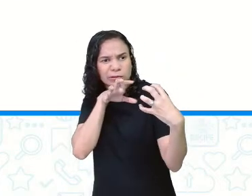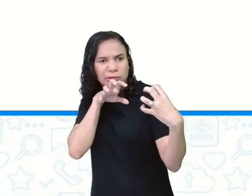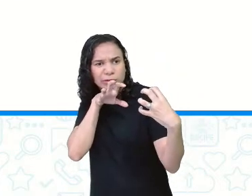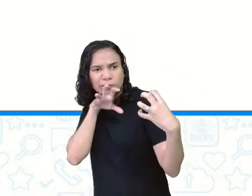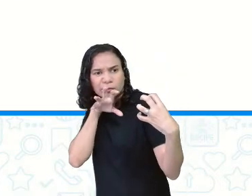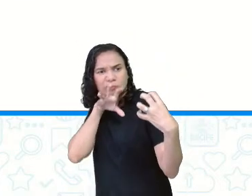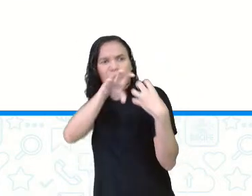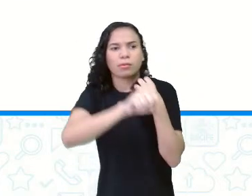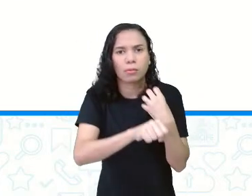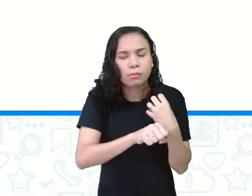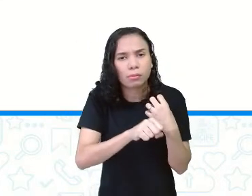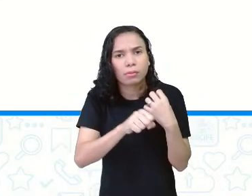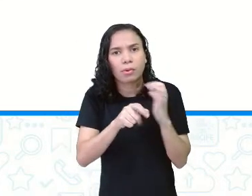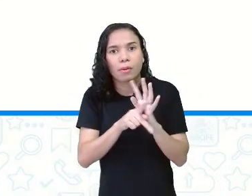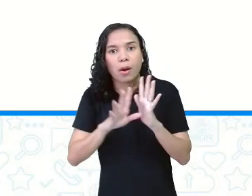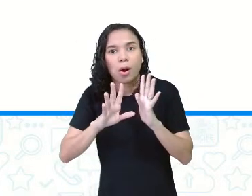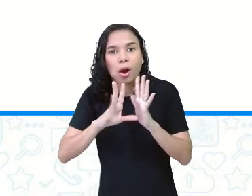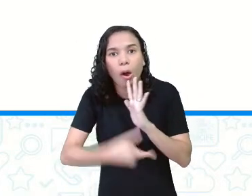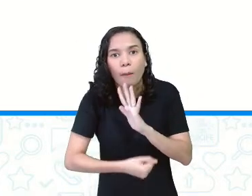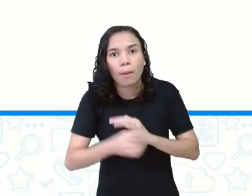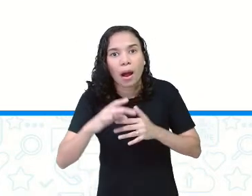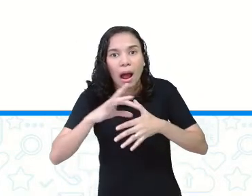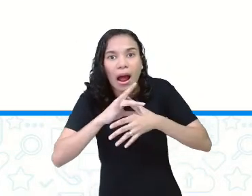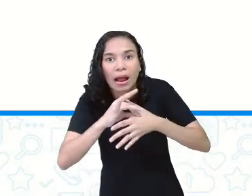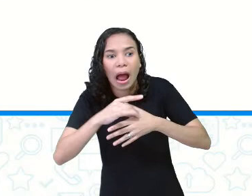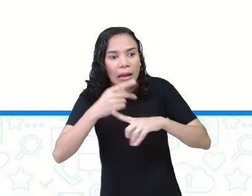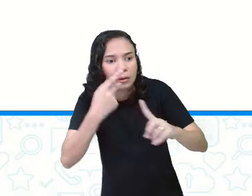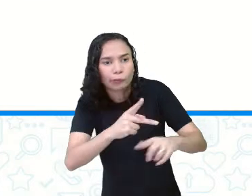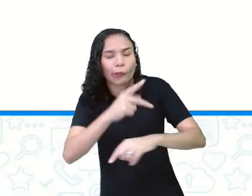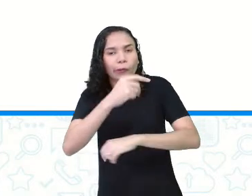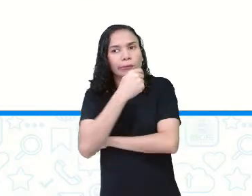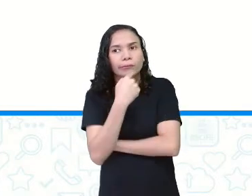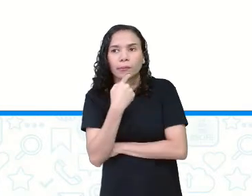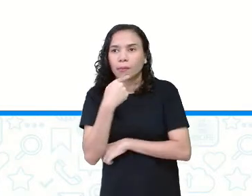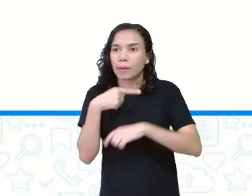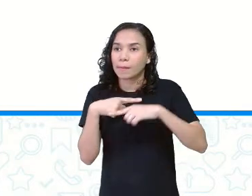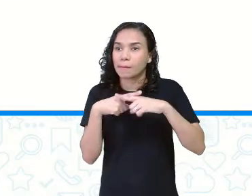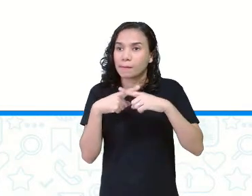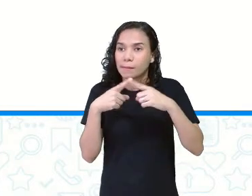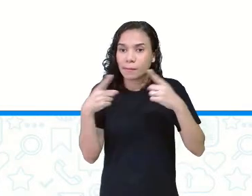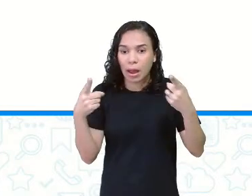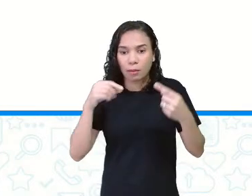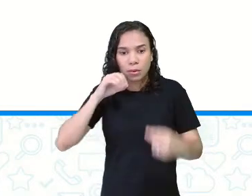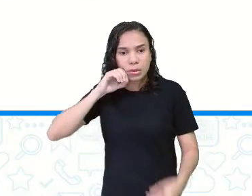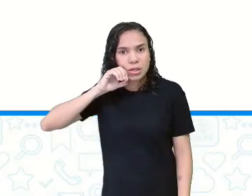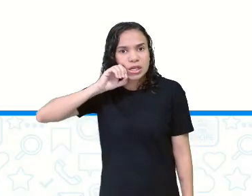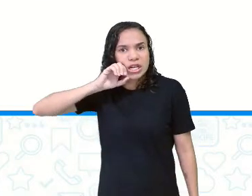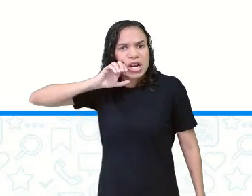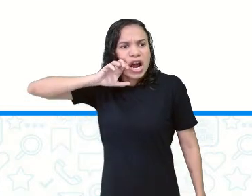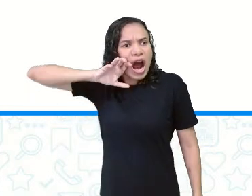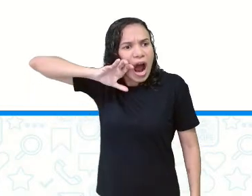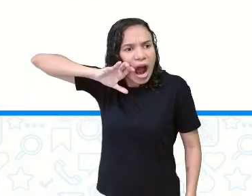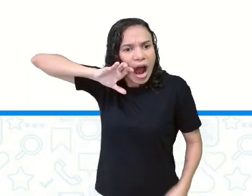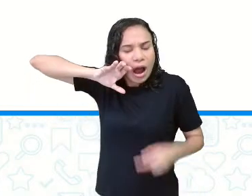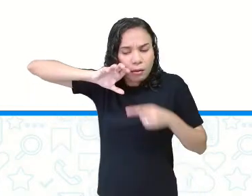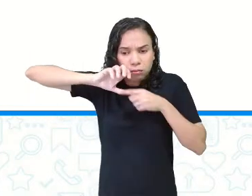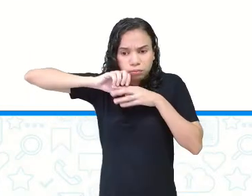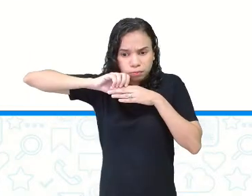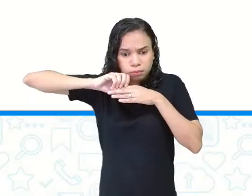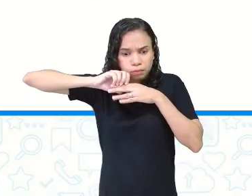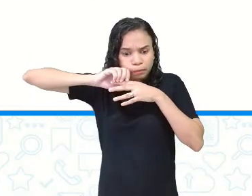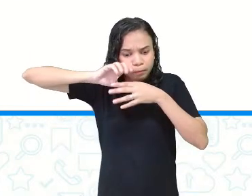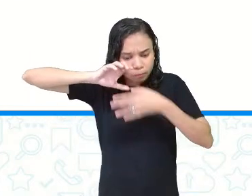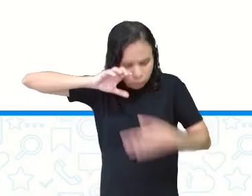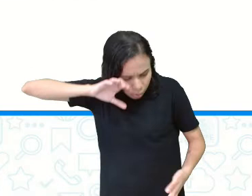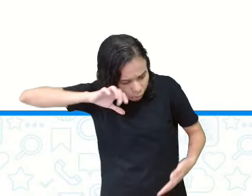abocanhar o reflexo para roubar a carne dele. Mas, quando abriu a boca, deixou cair no